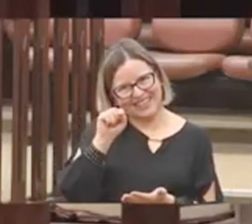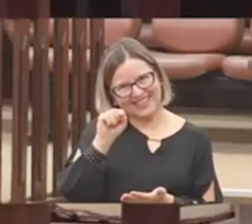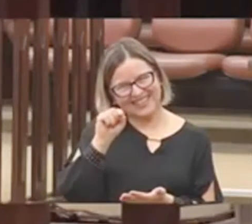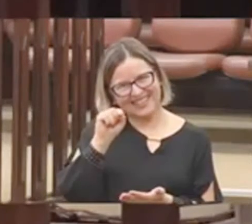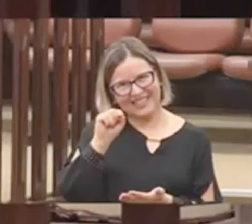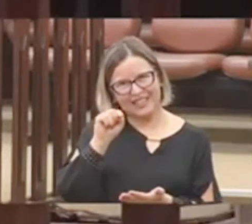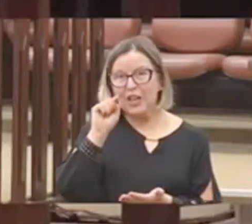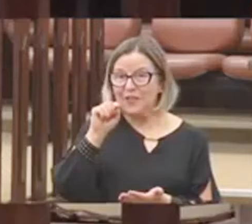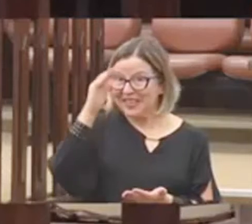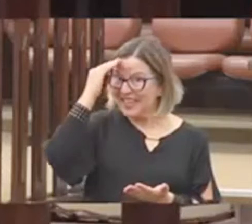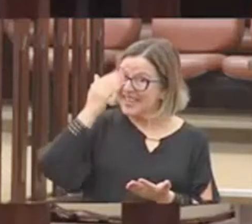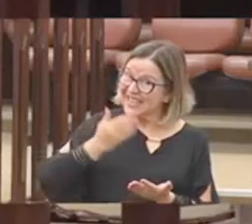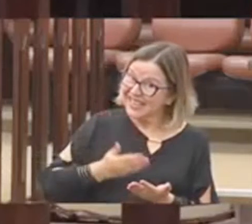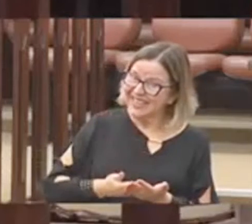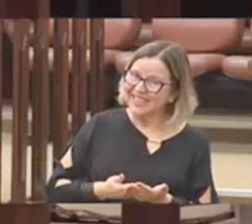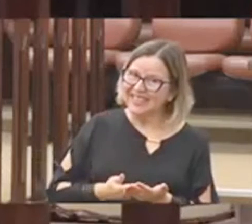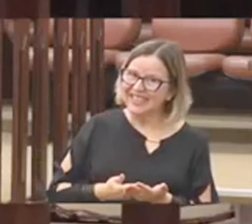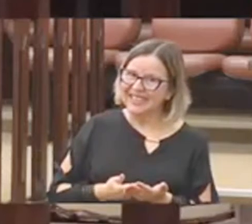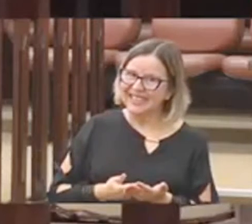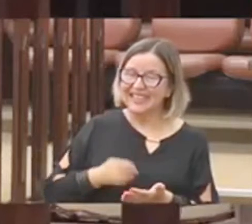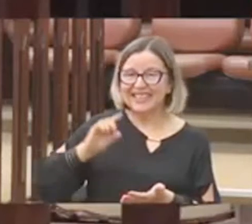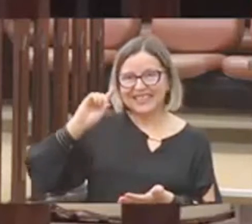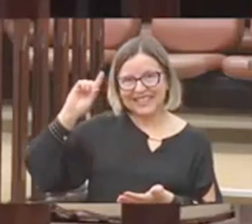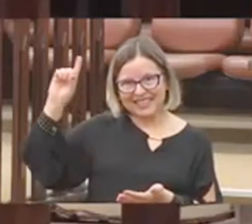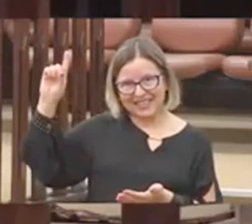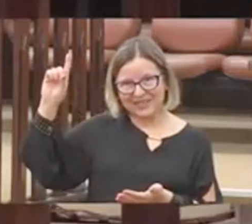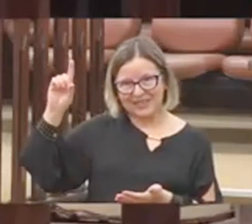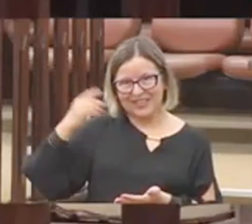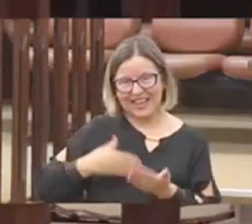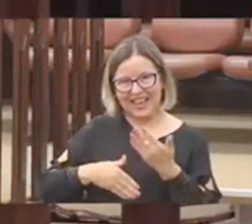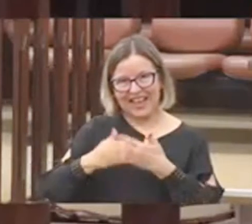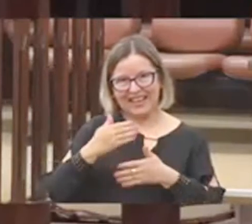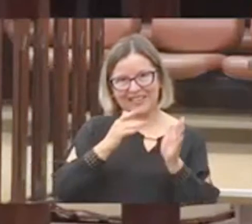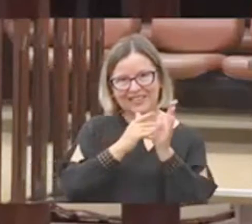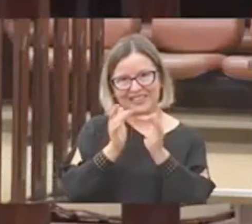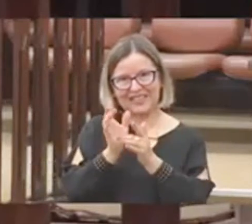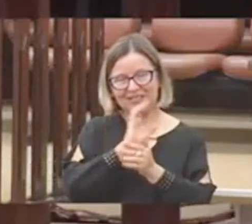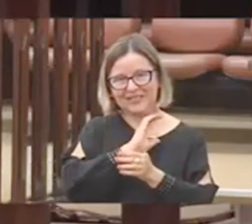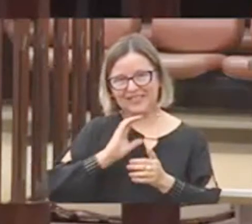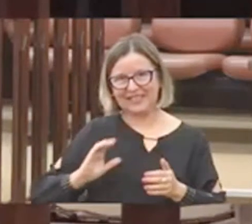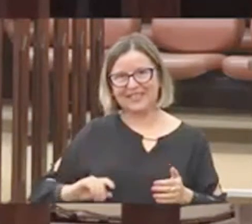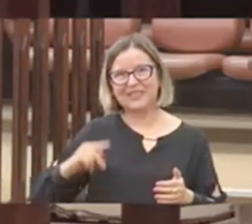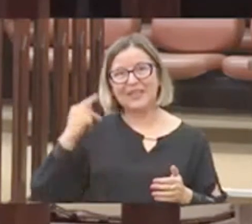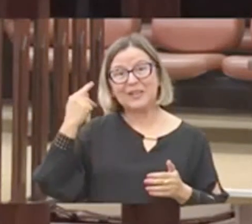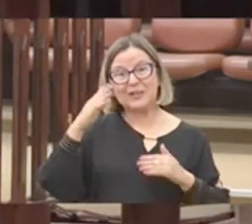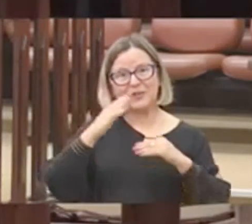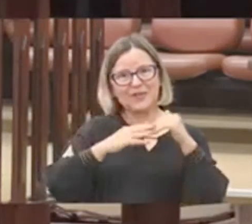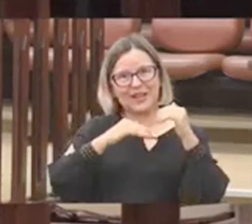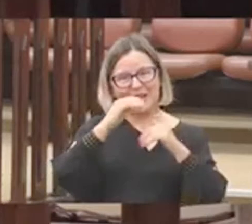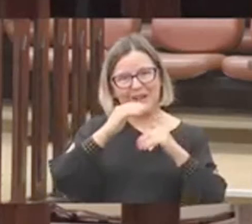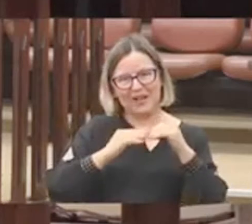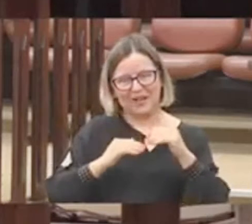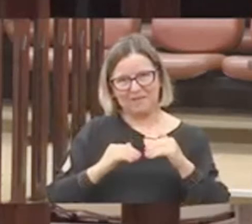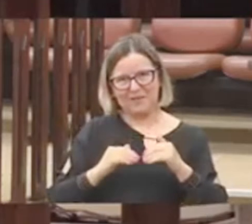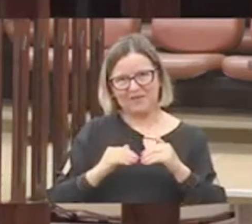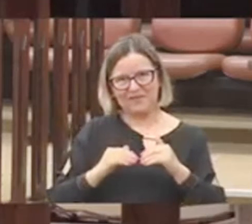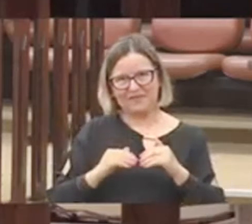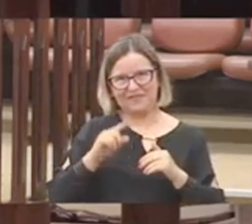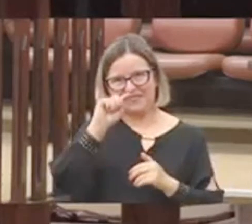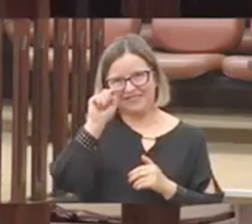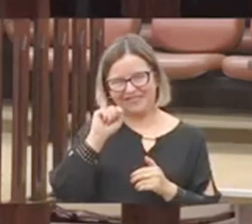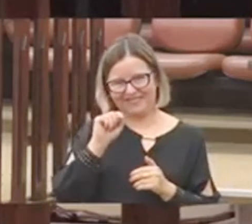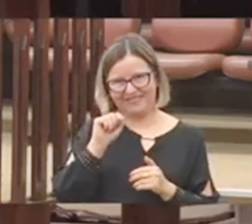Você crê em Deus mediante Jesus Cristo na sua obra? É isso que vai gerar paz ao seu